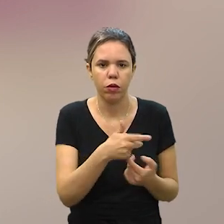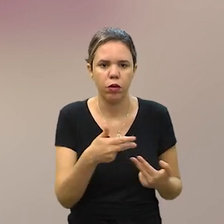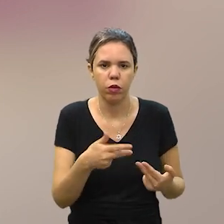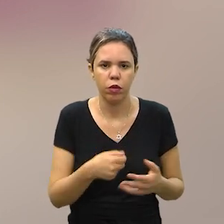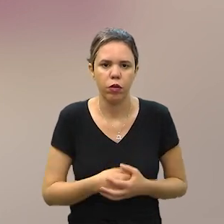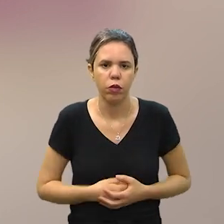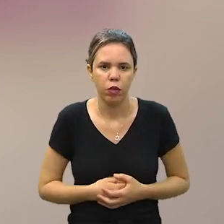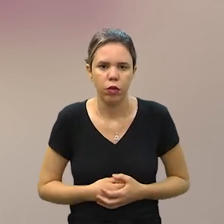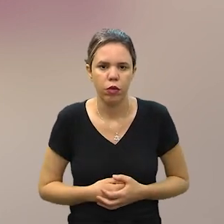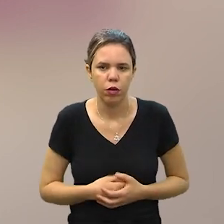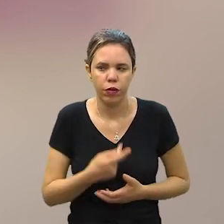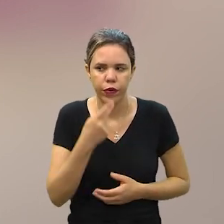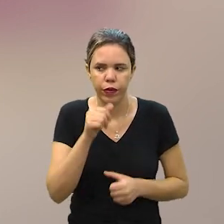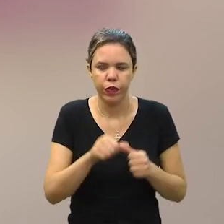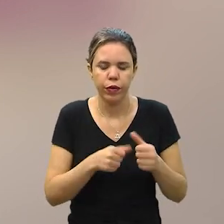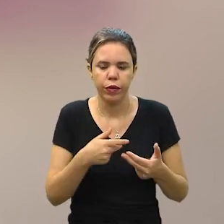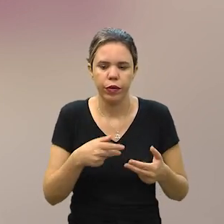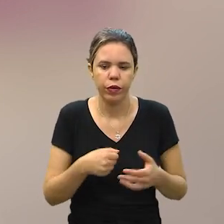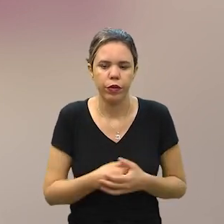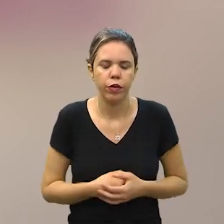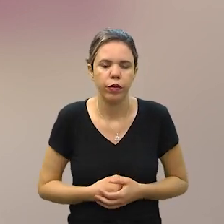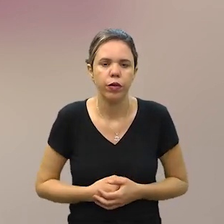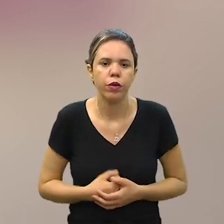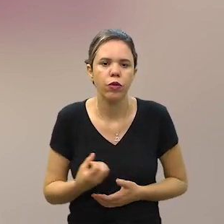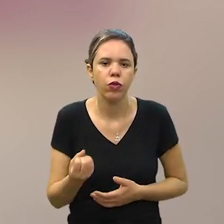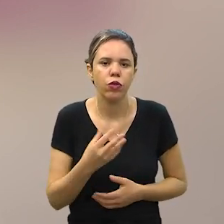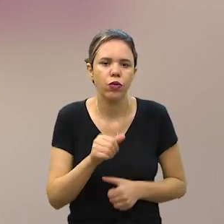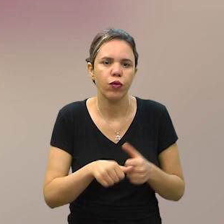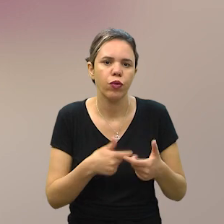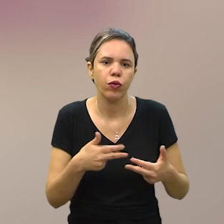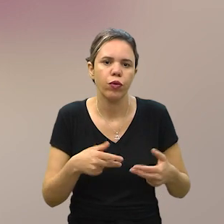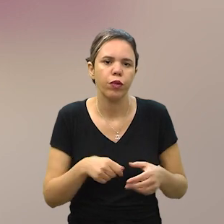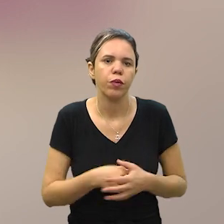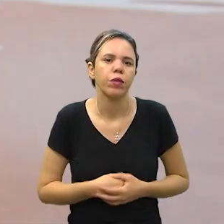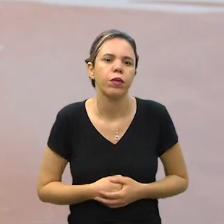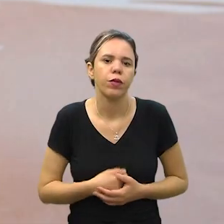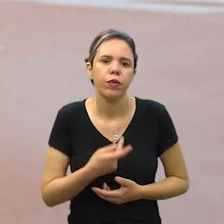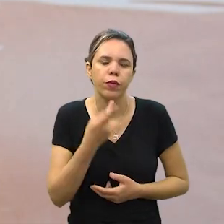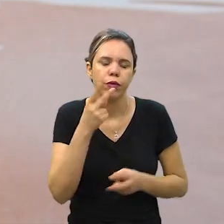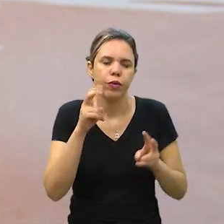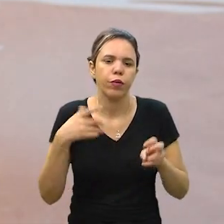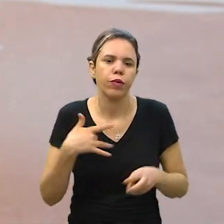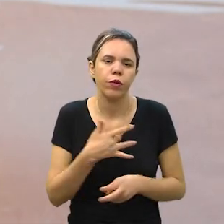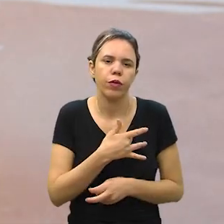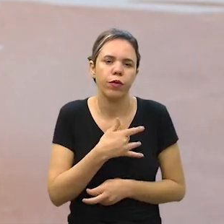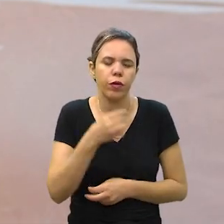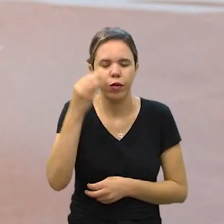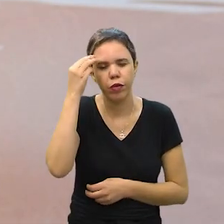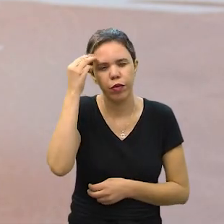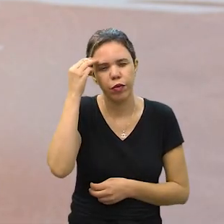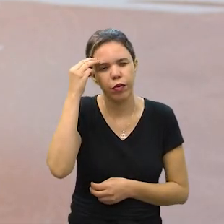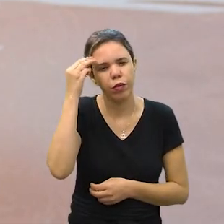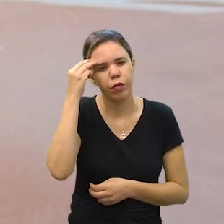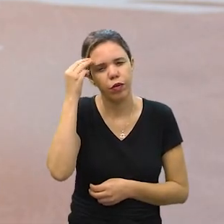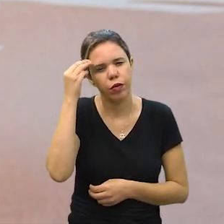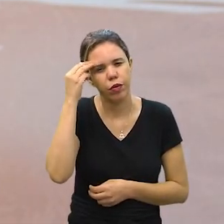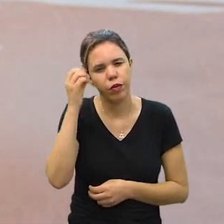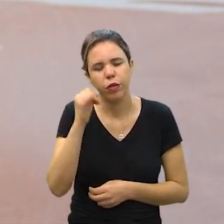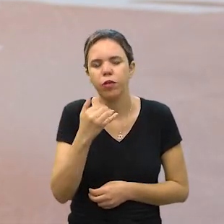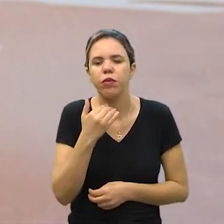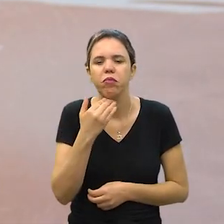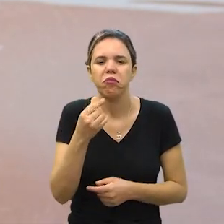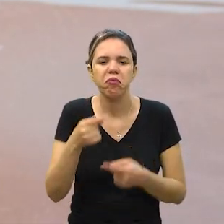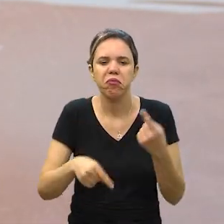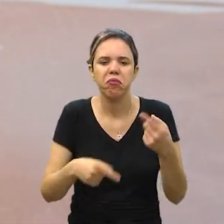a outros e desencadear novas alterações. Falando aí na saúde da nossa mente, se ela não